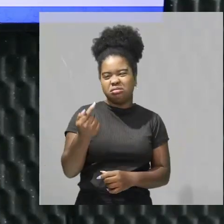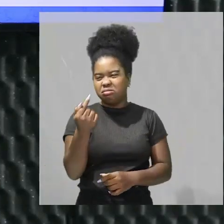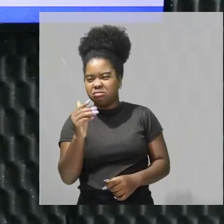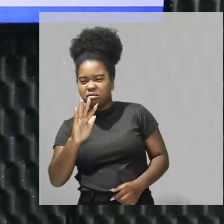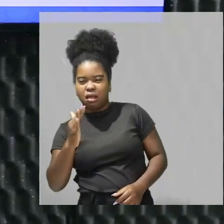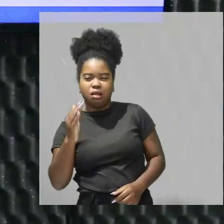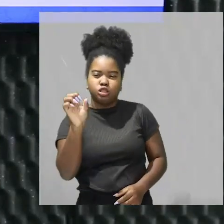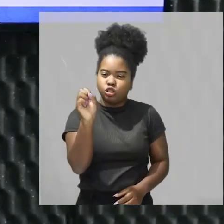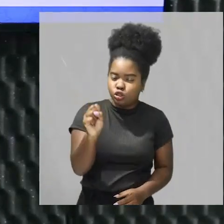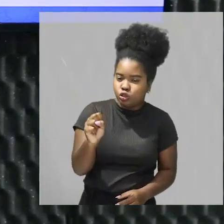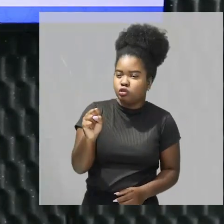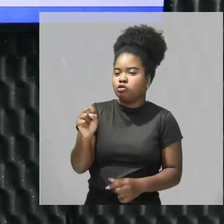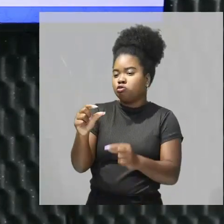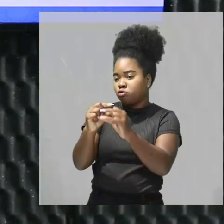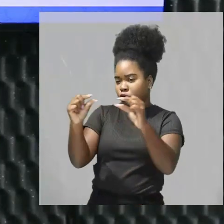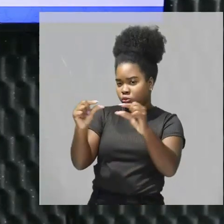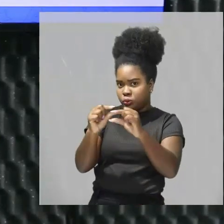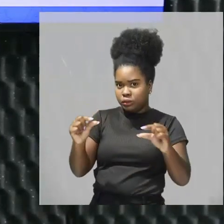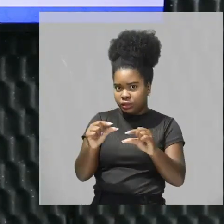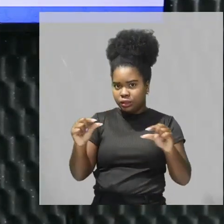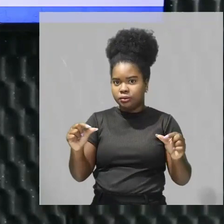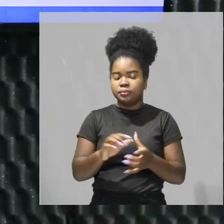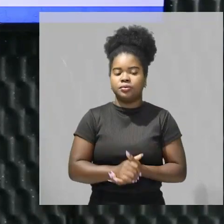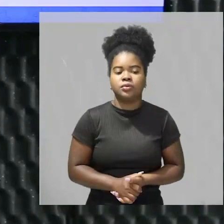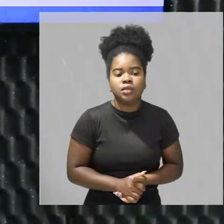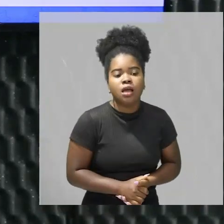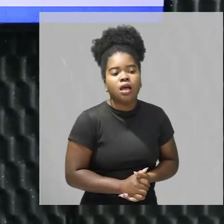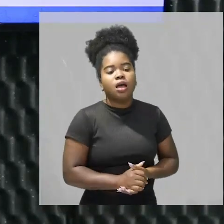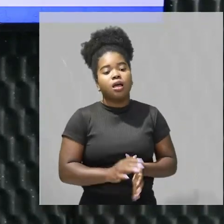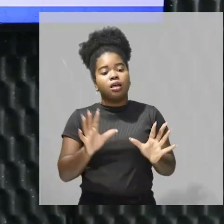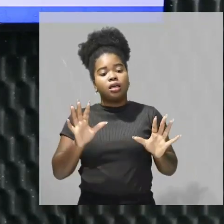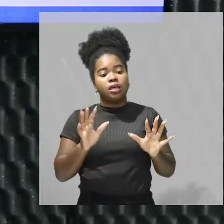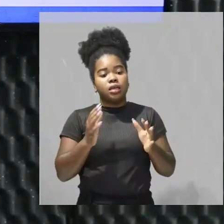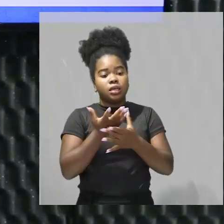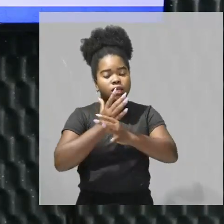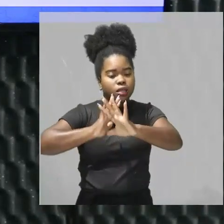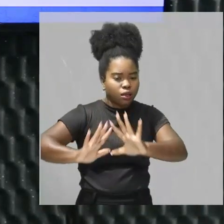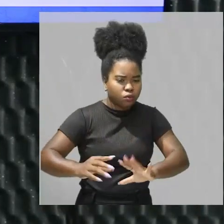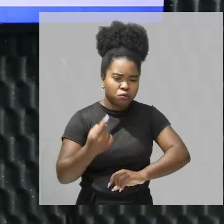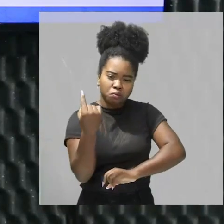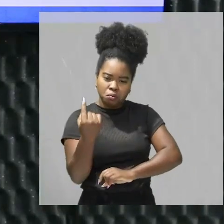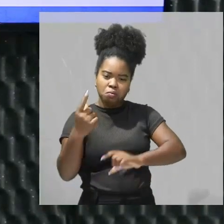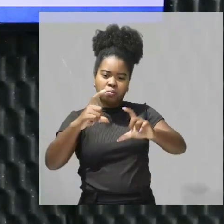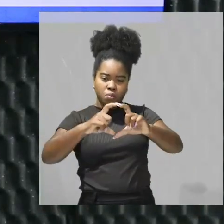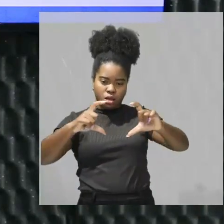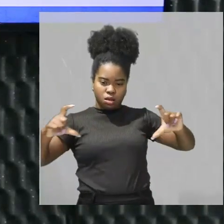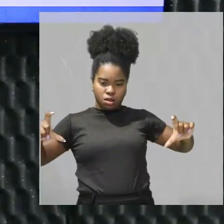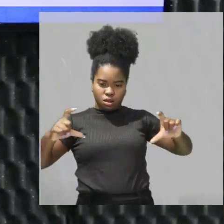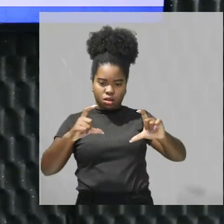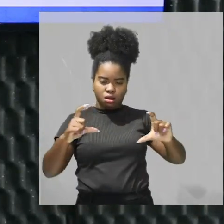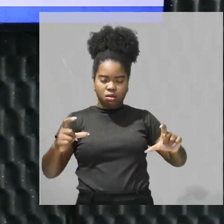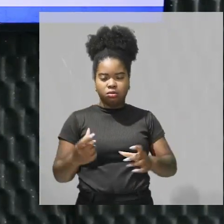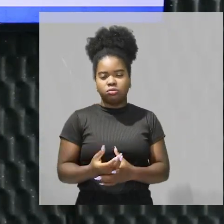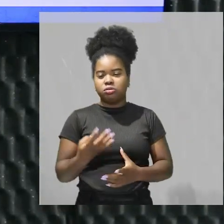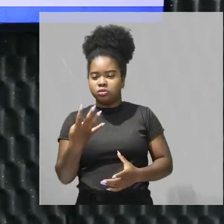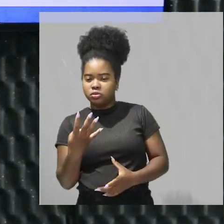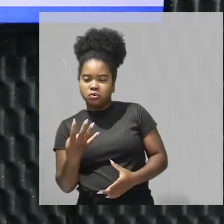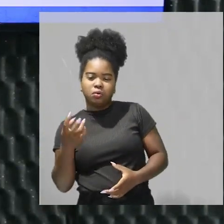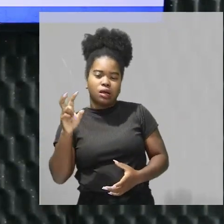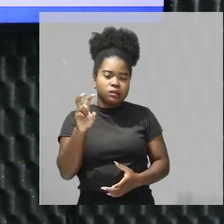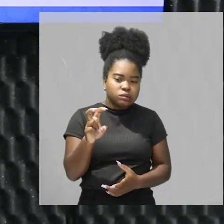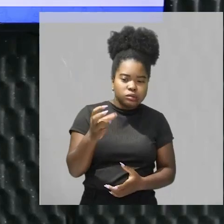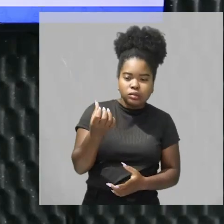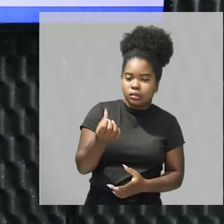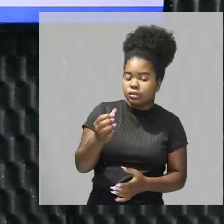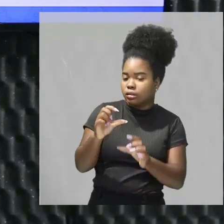7, 8, 6 linhas também, né? E na conclusão, um parágrafo que pode ficar ali também na média de 4, 5,